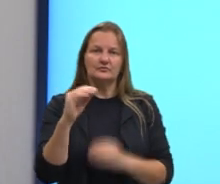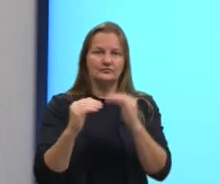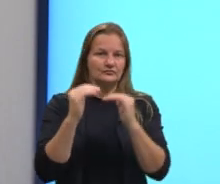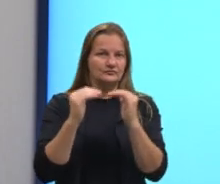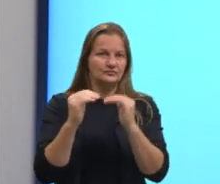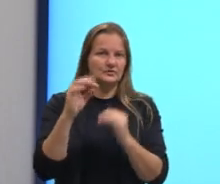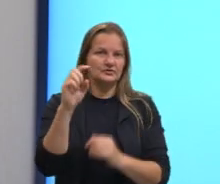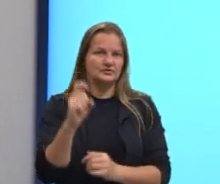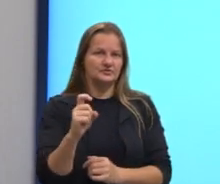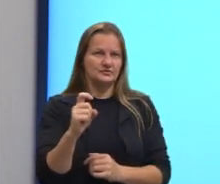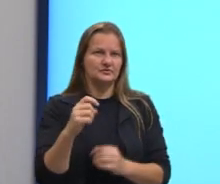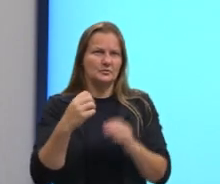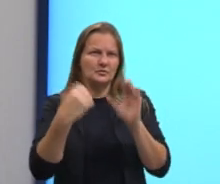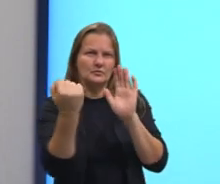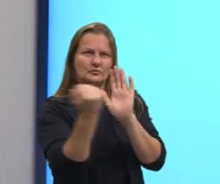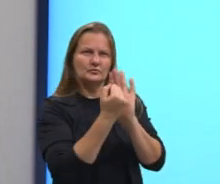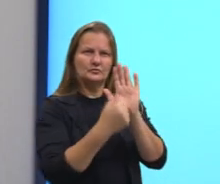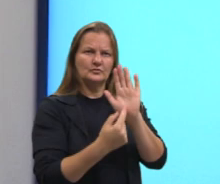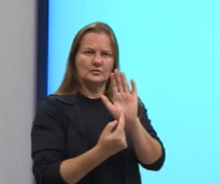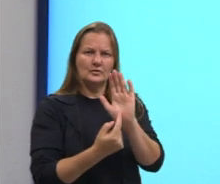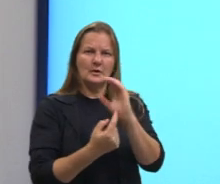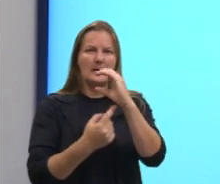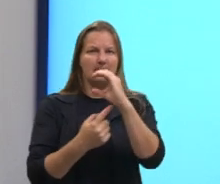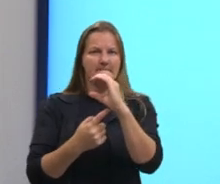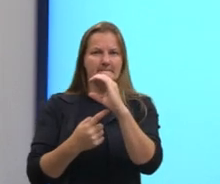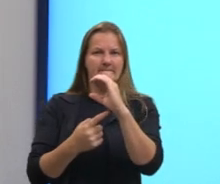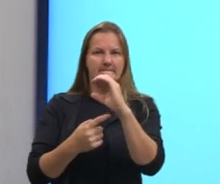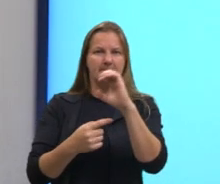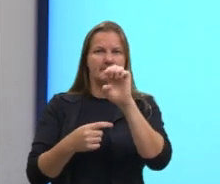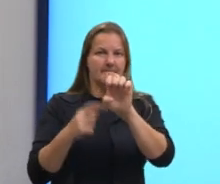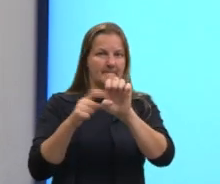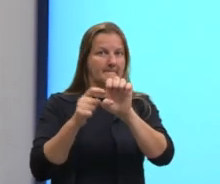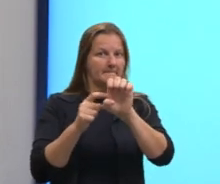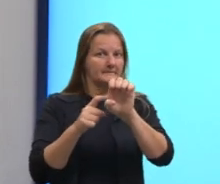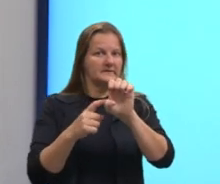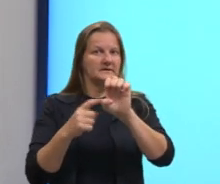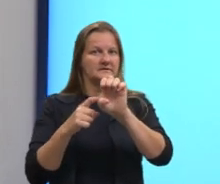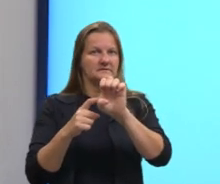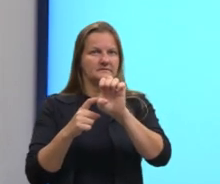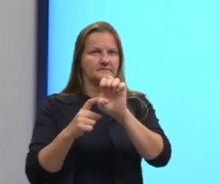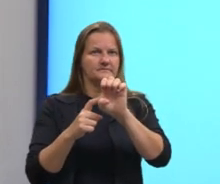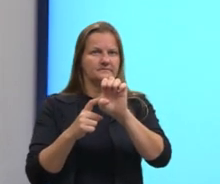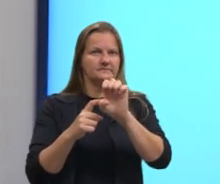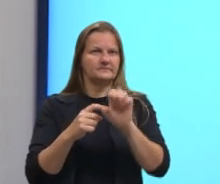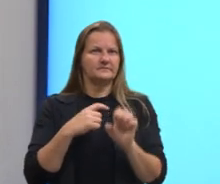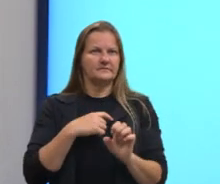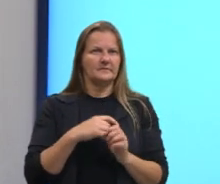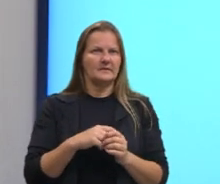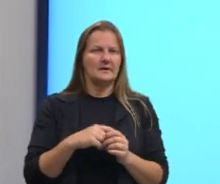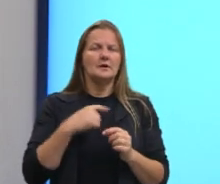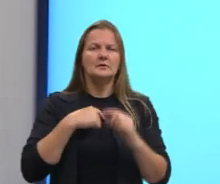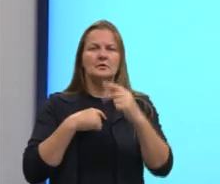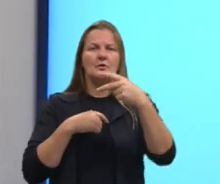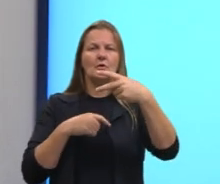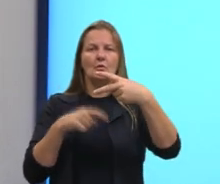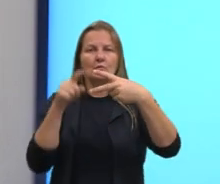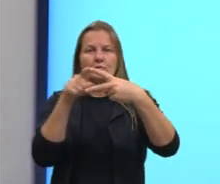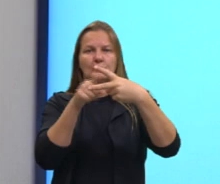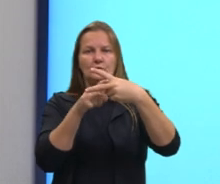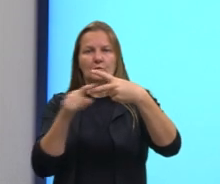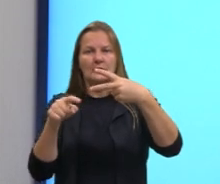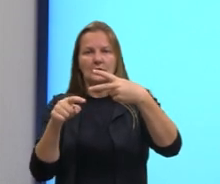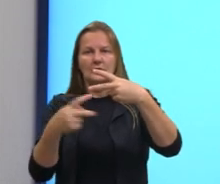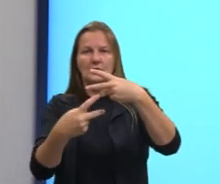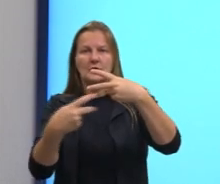essa simbologia de pertence nós já vimos nas aulas anteriores e x maior ou igual